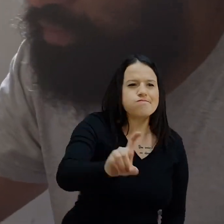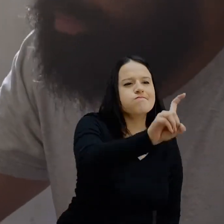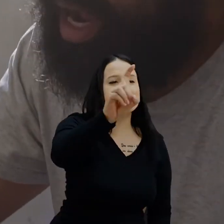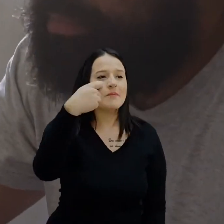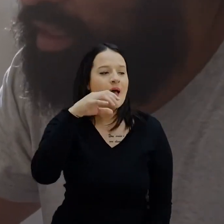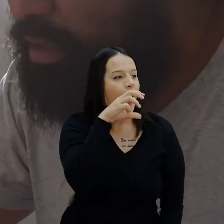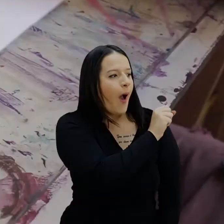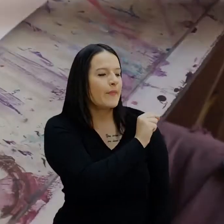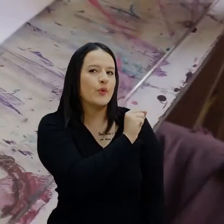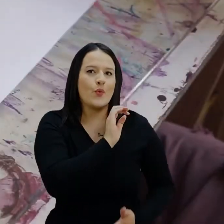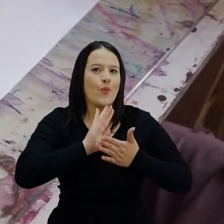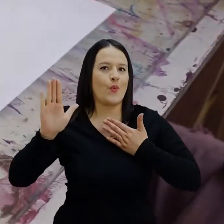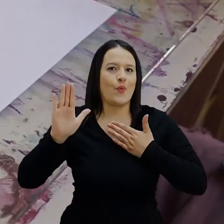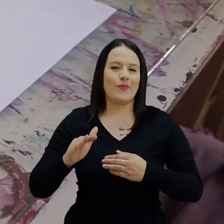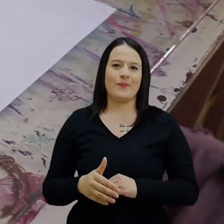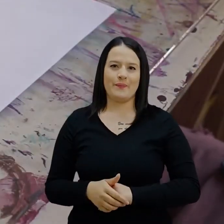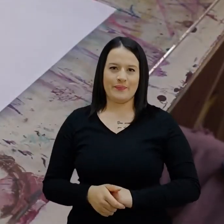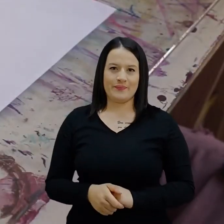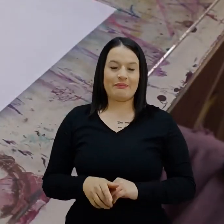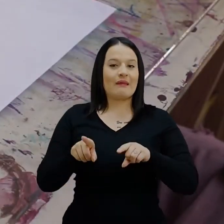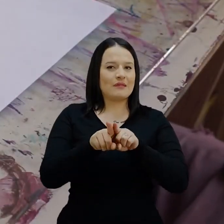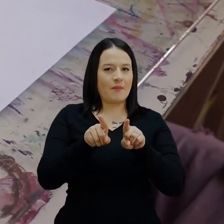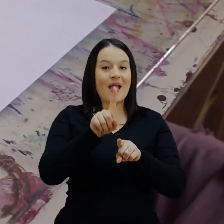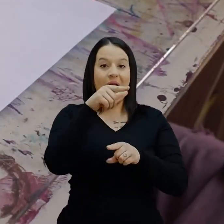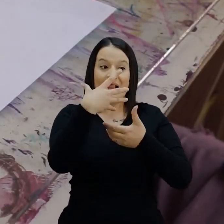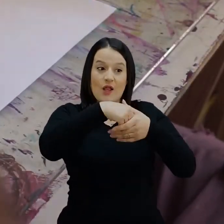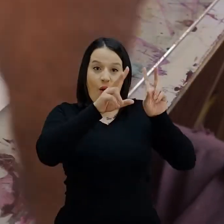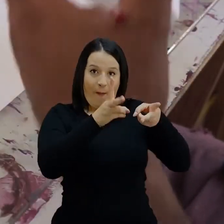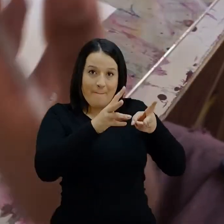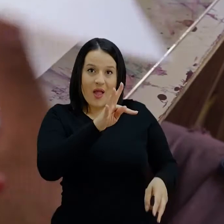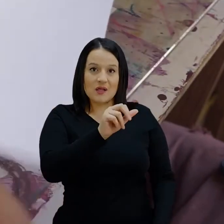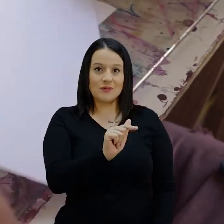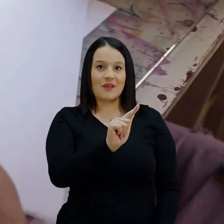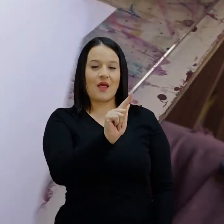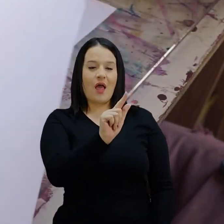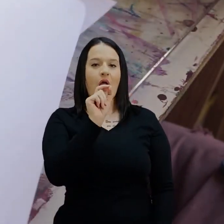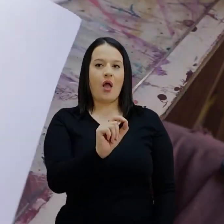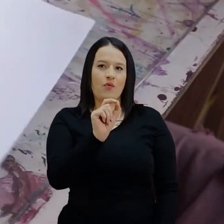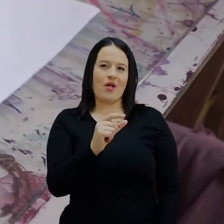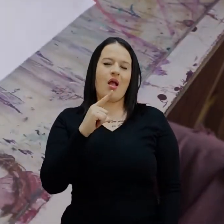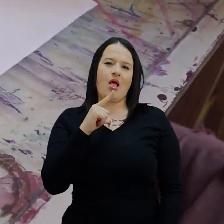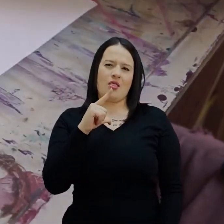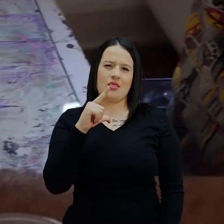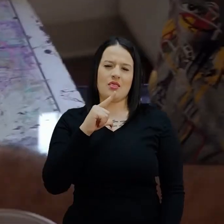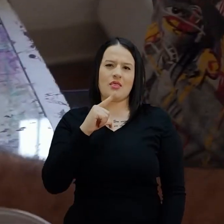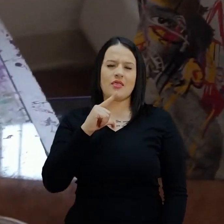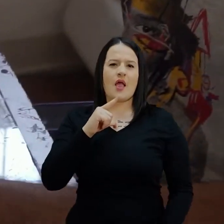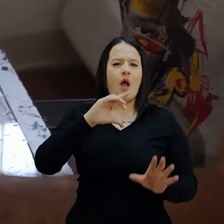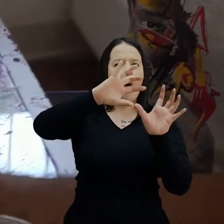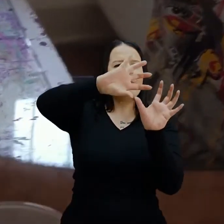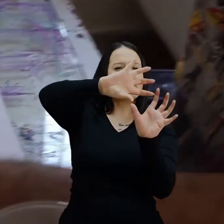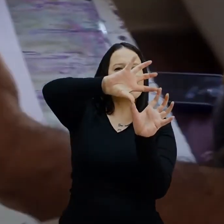feita de forma rápida. Um outro estilo também que parte da tag, mas é o bombing, que